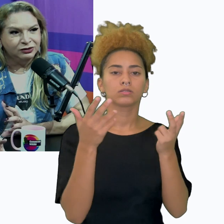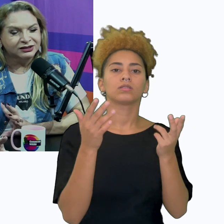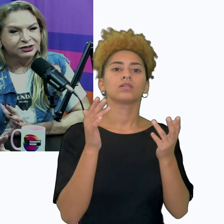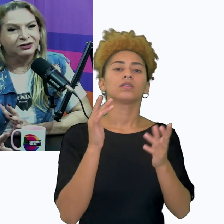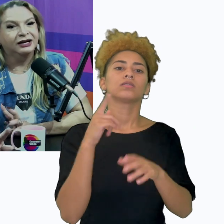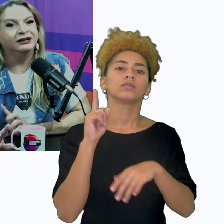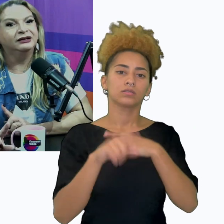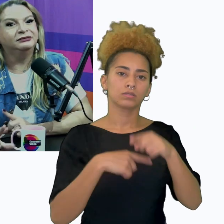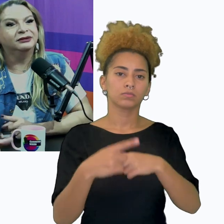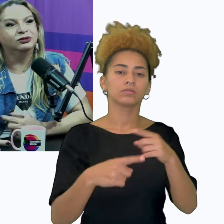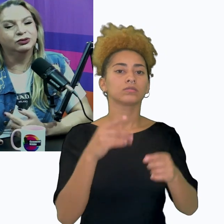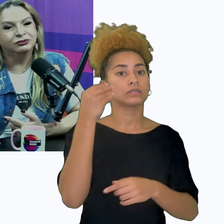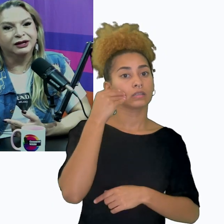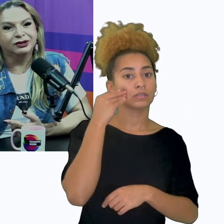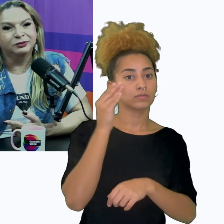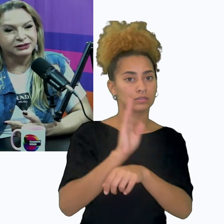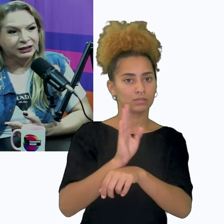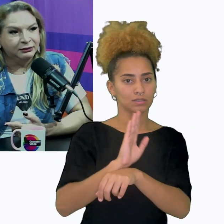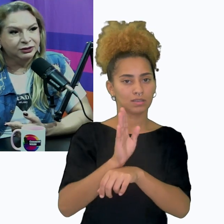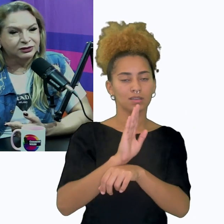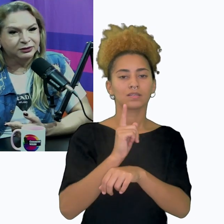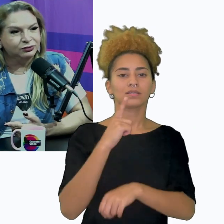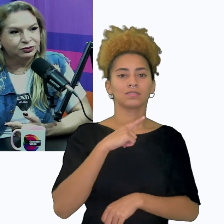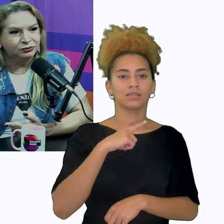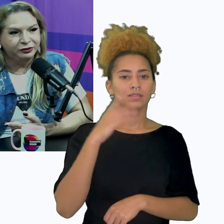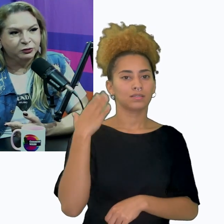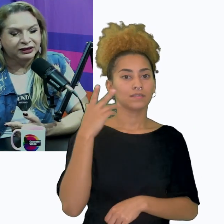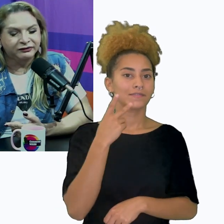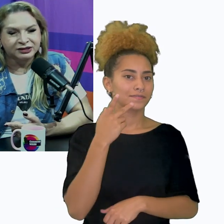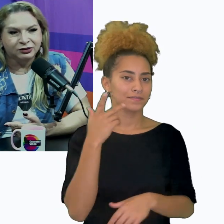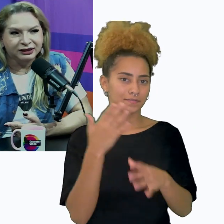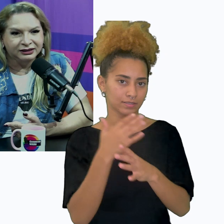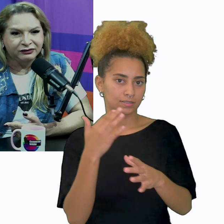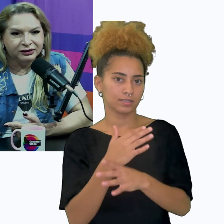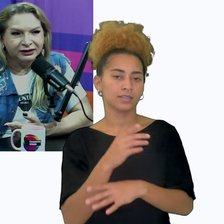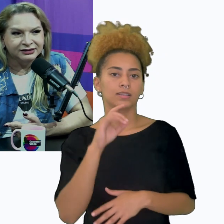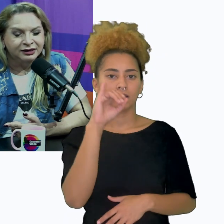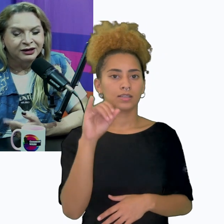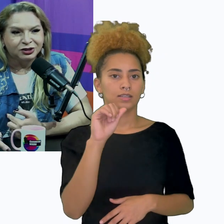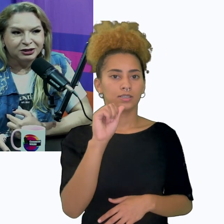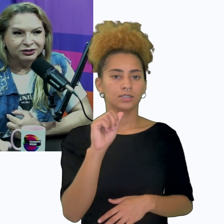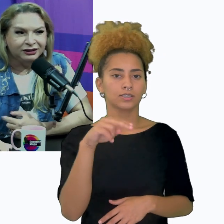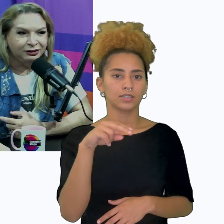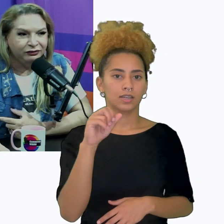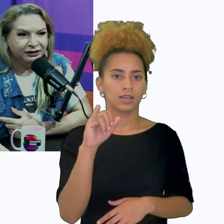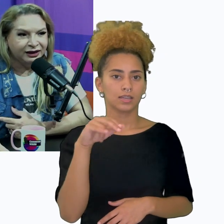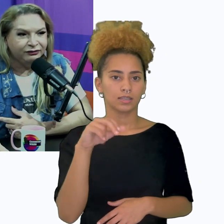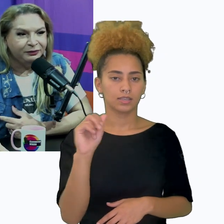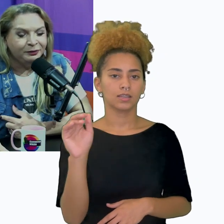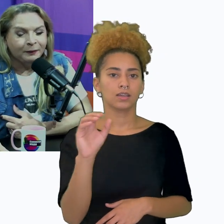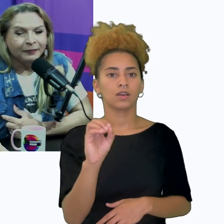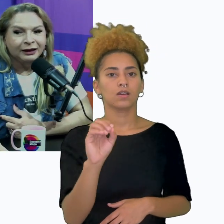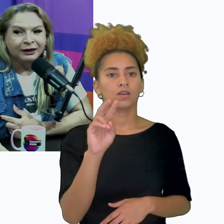com um ano de transicionada, aí surge um teste para o cinema de um filme que estava sendo rodado aqui em Fortaleza, chamado Janaína